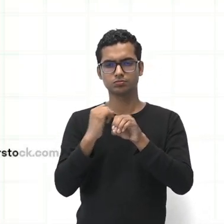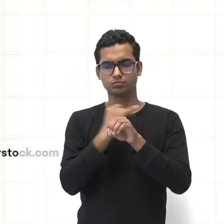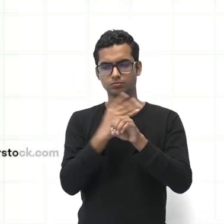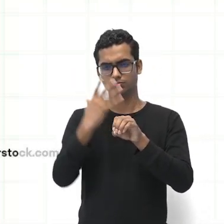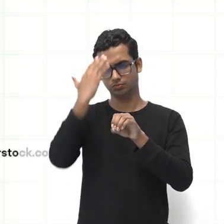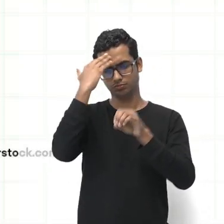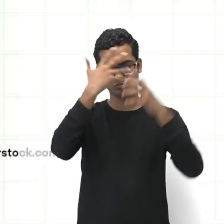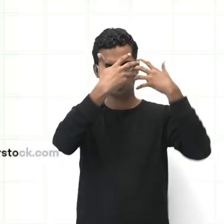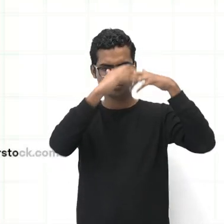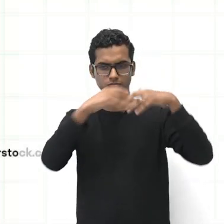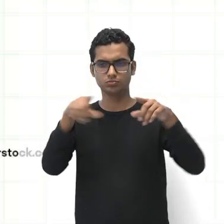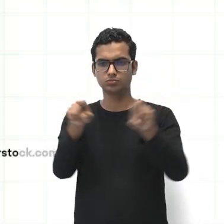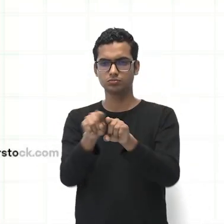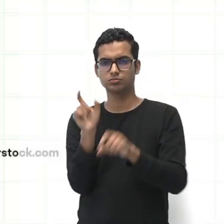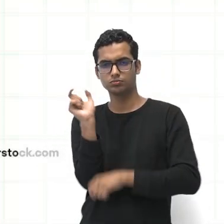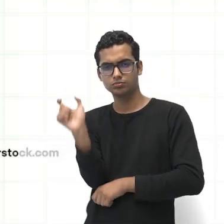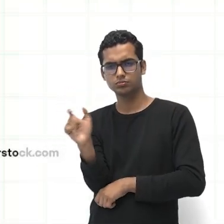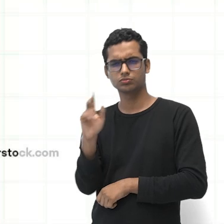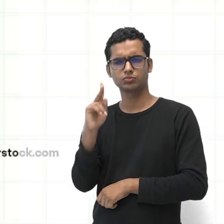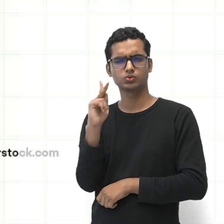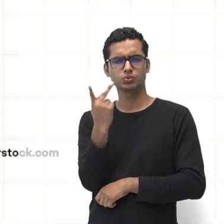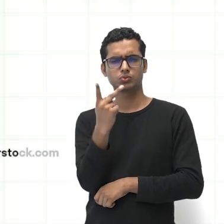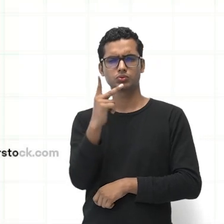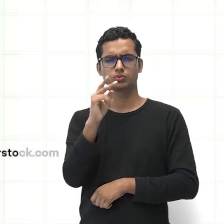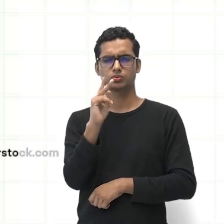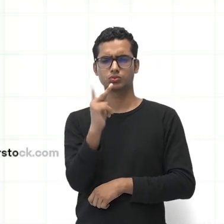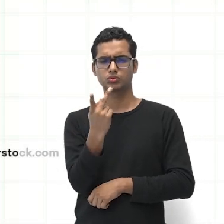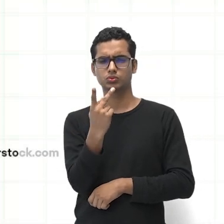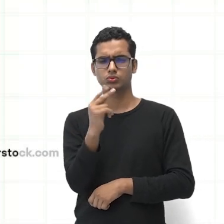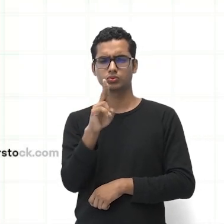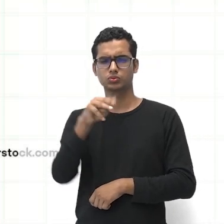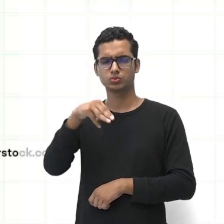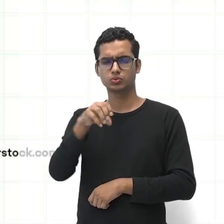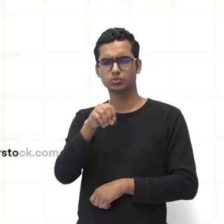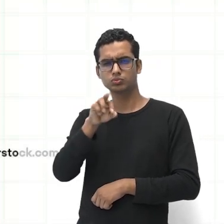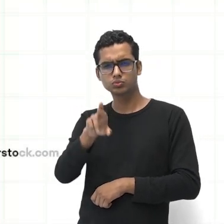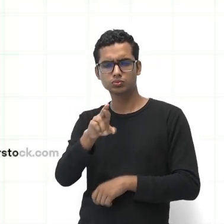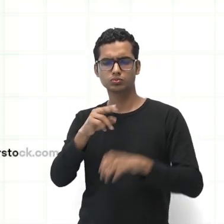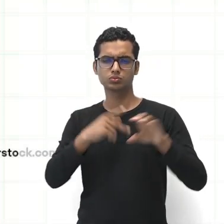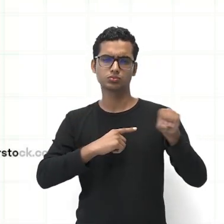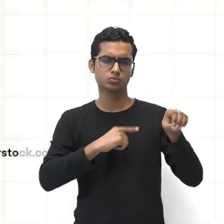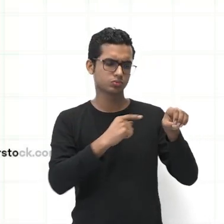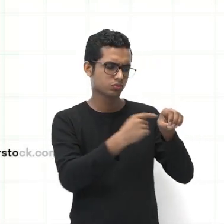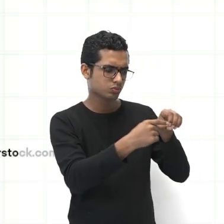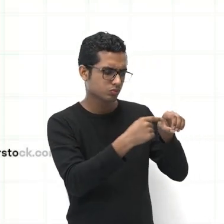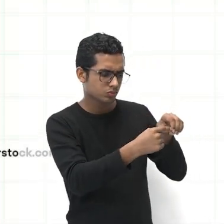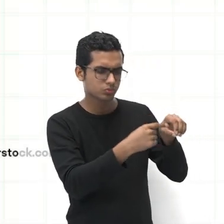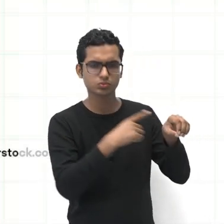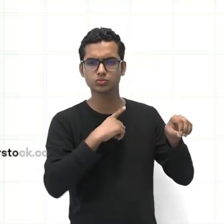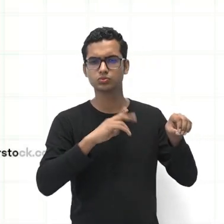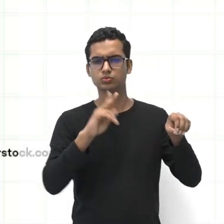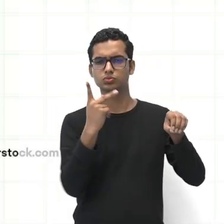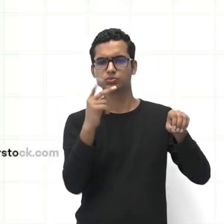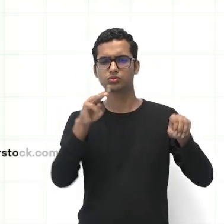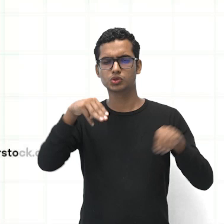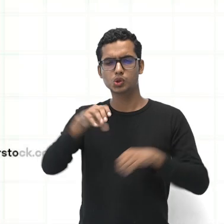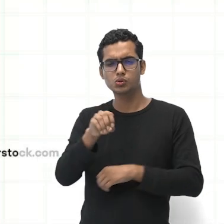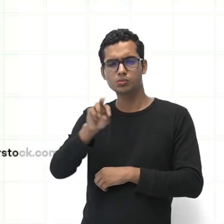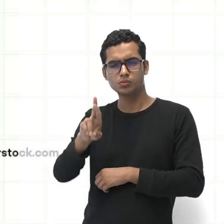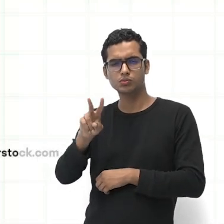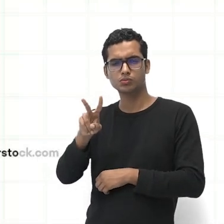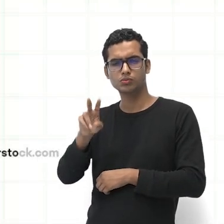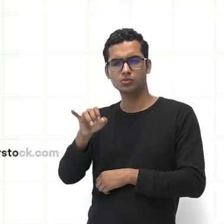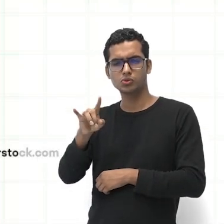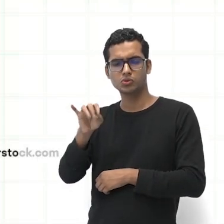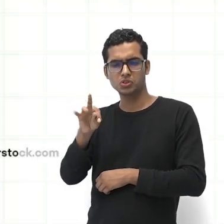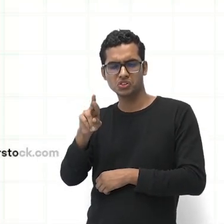aí escrita, humor vítreo. O que isso quer dizer, professora? Que o olho